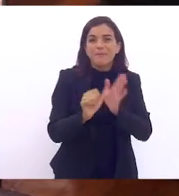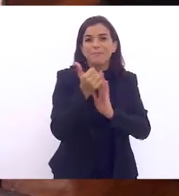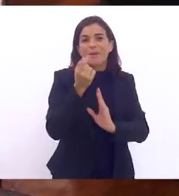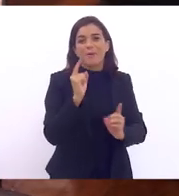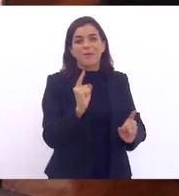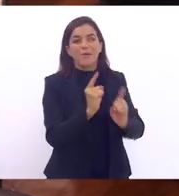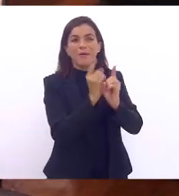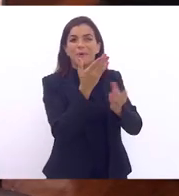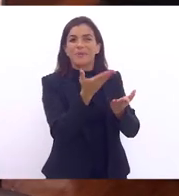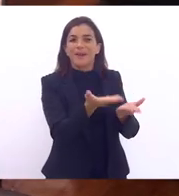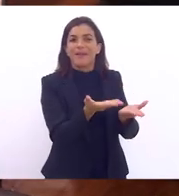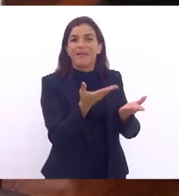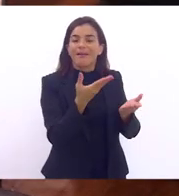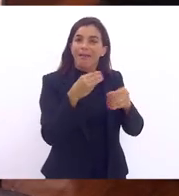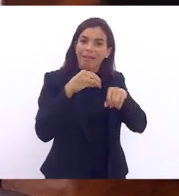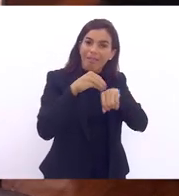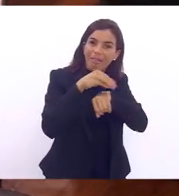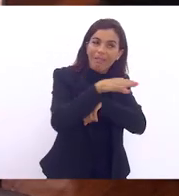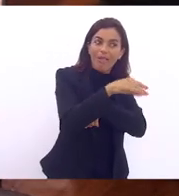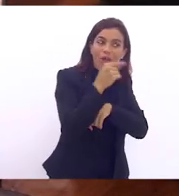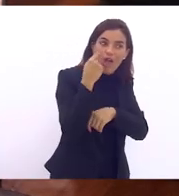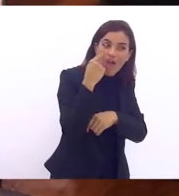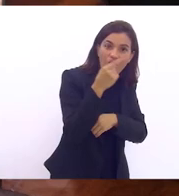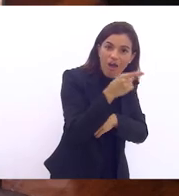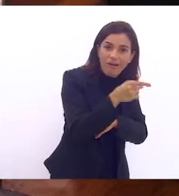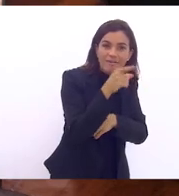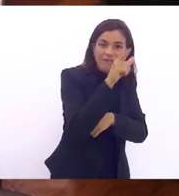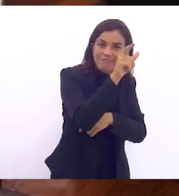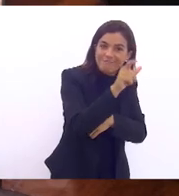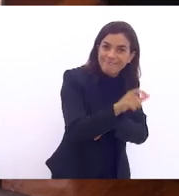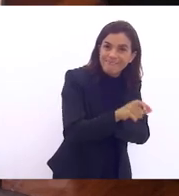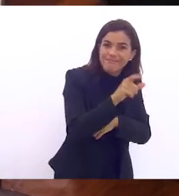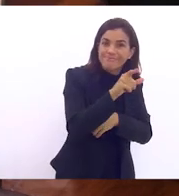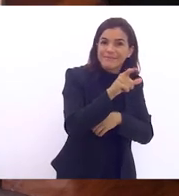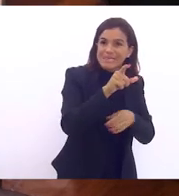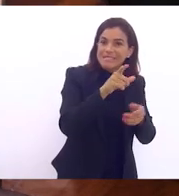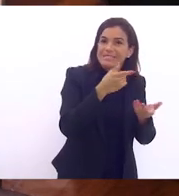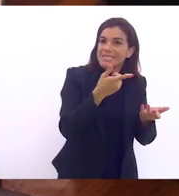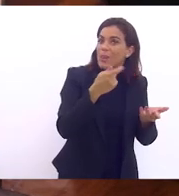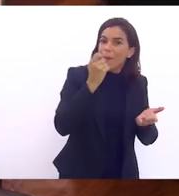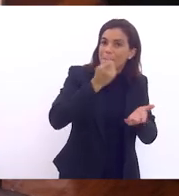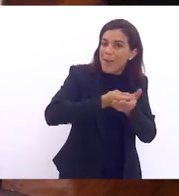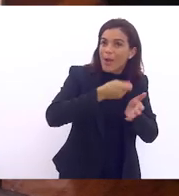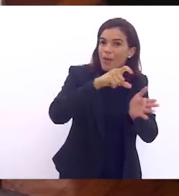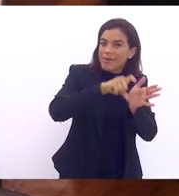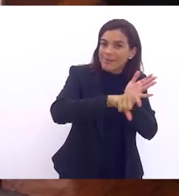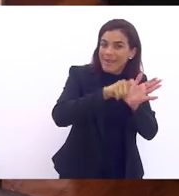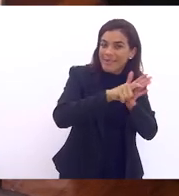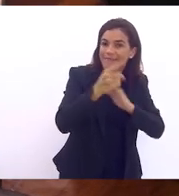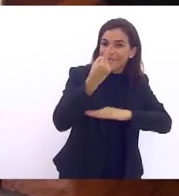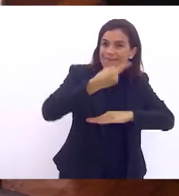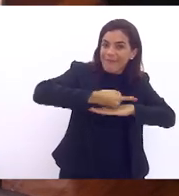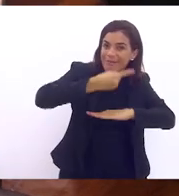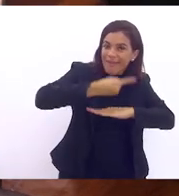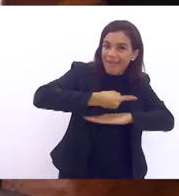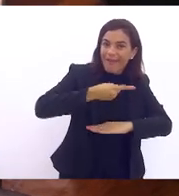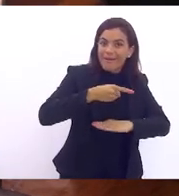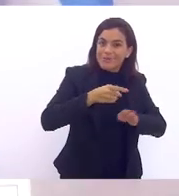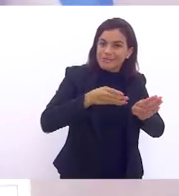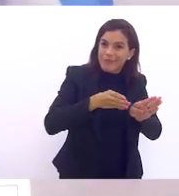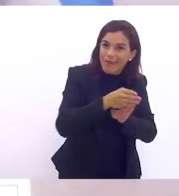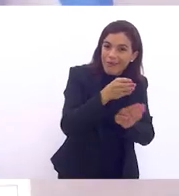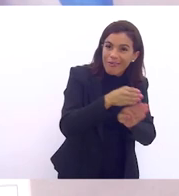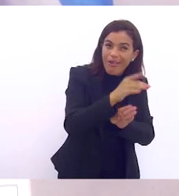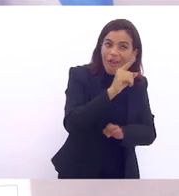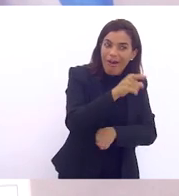poder comunicar a eles que eles estão eh sendo encaminhados para para uma